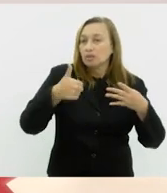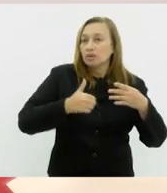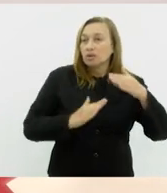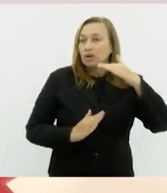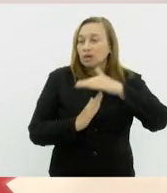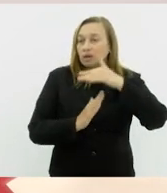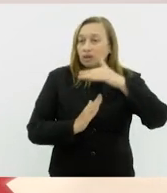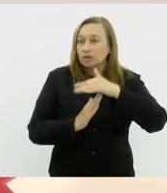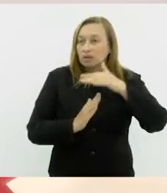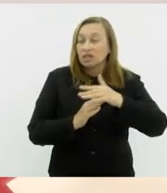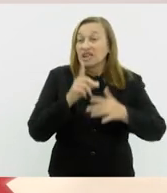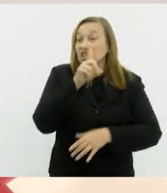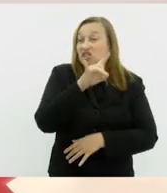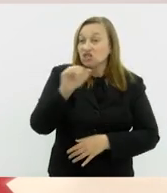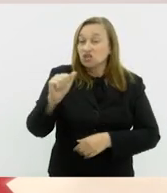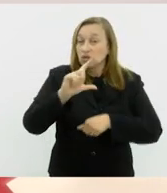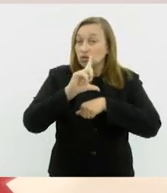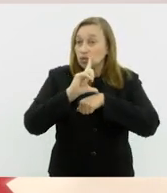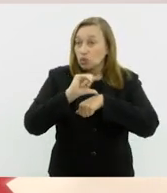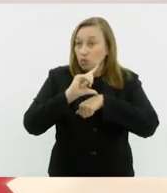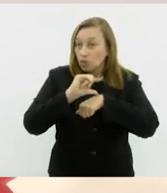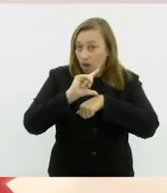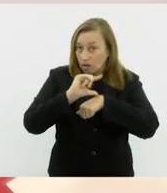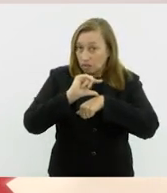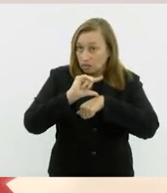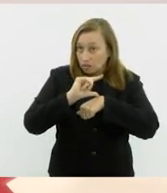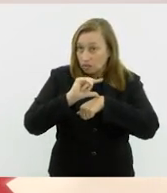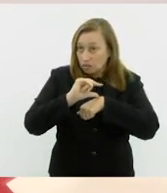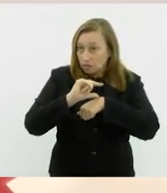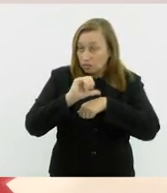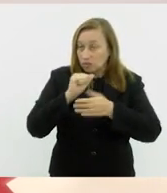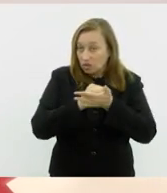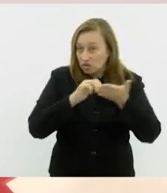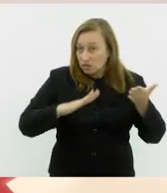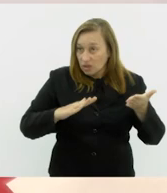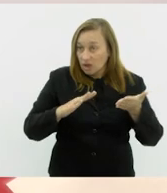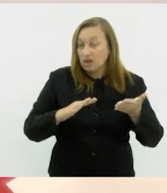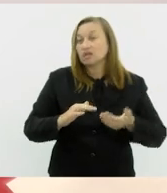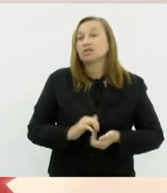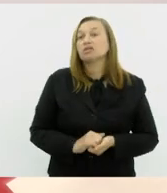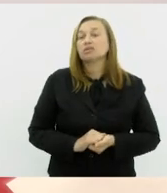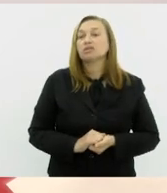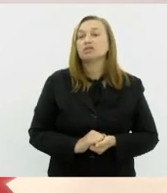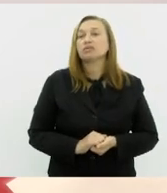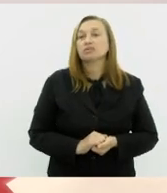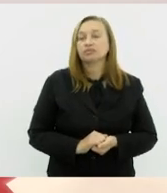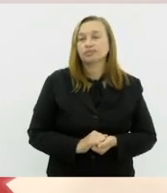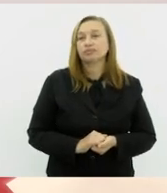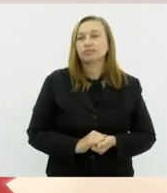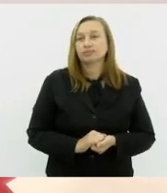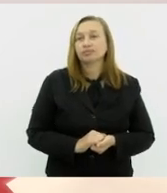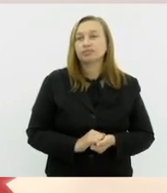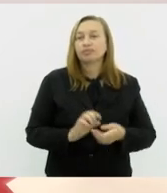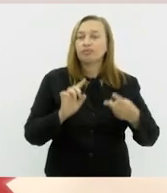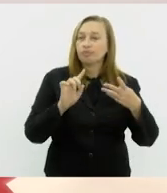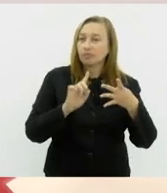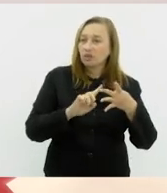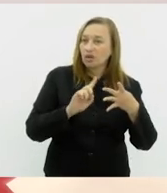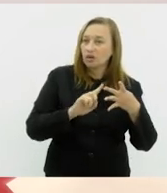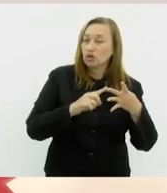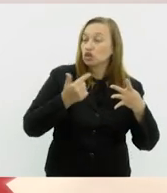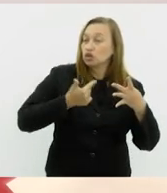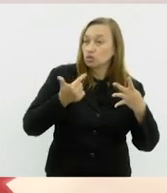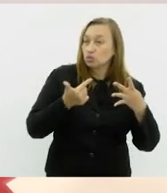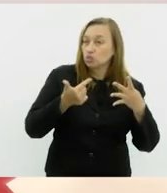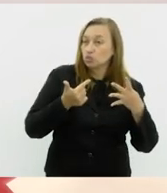restrição com relação a dias e horários, né, dessa atividade. Então, uma restrição, dias e horários da atividade. O segundo